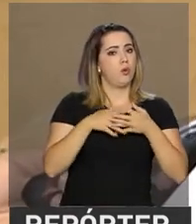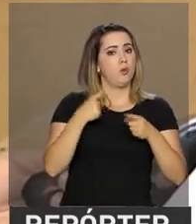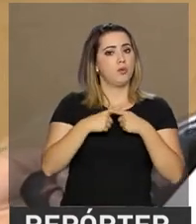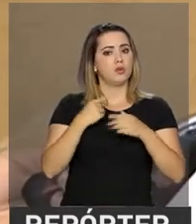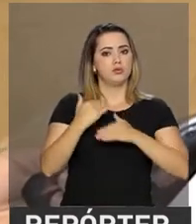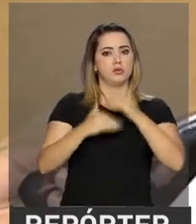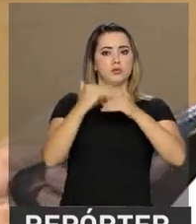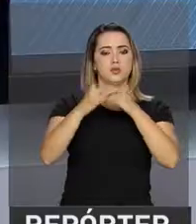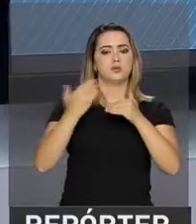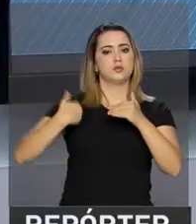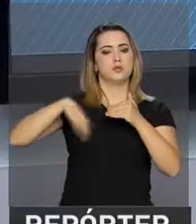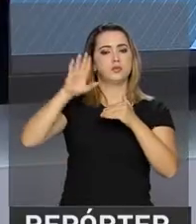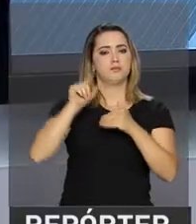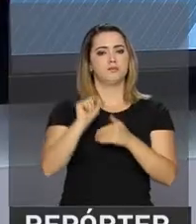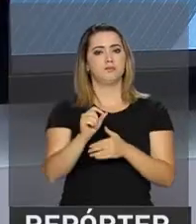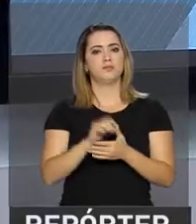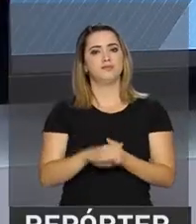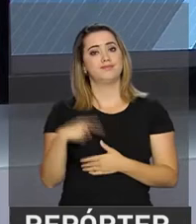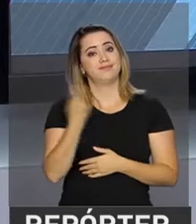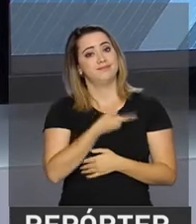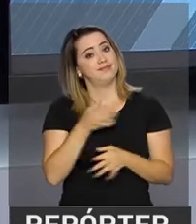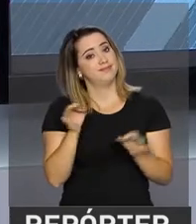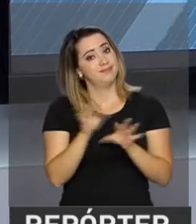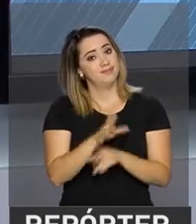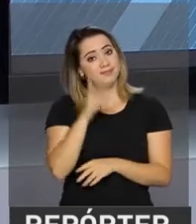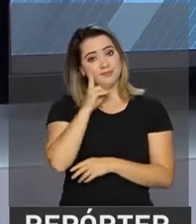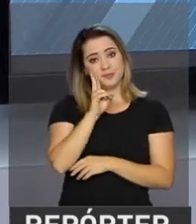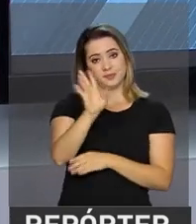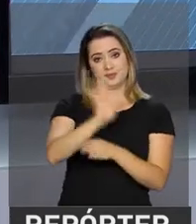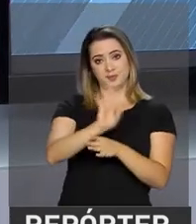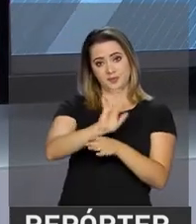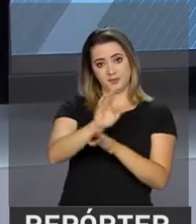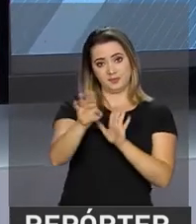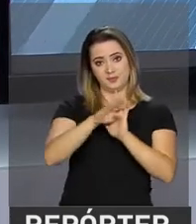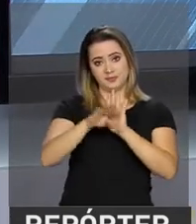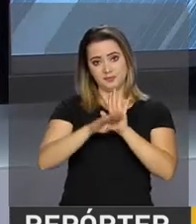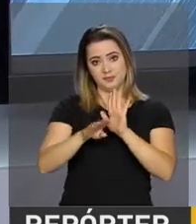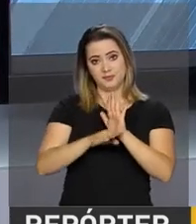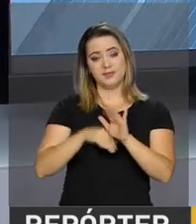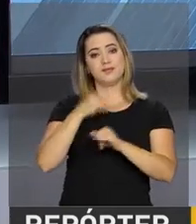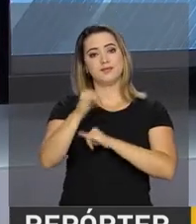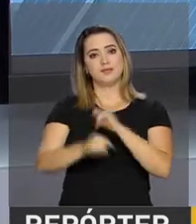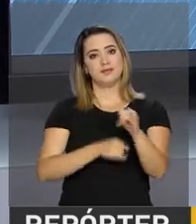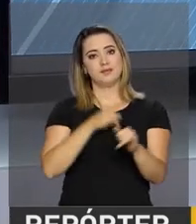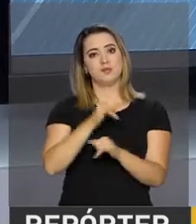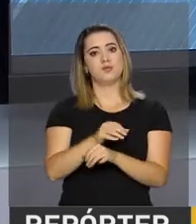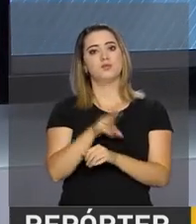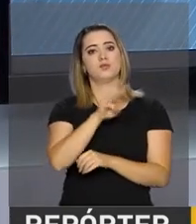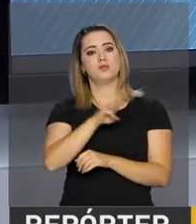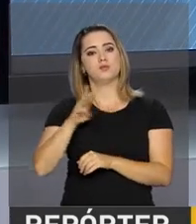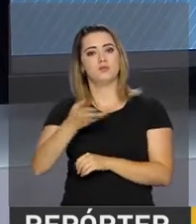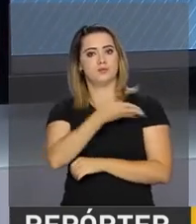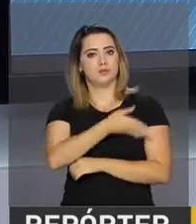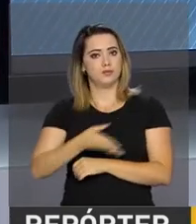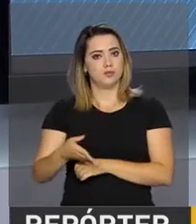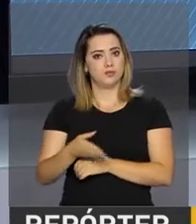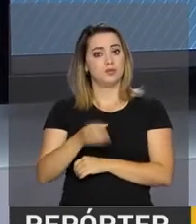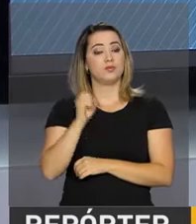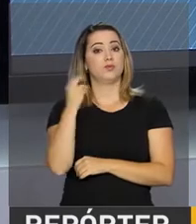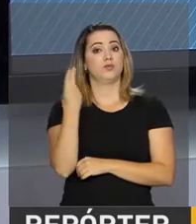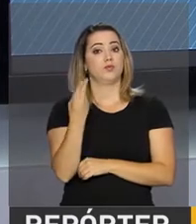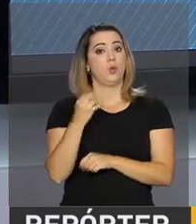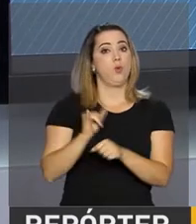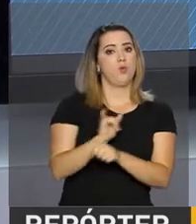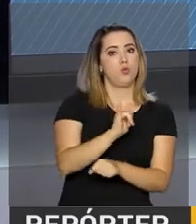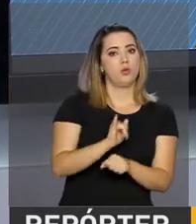do que isso para o sistema. Nós ficamos por aqui. Você pode acompanhar a nossa programação pela internet no site da NBR ou em